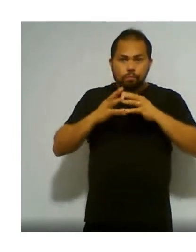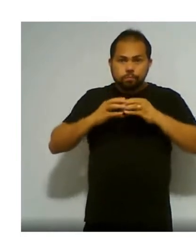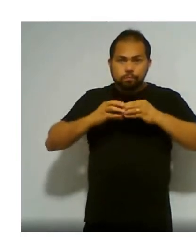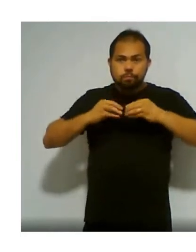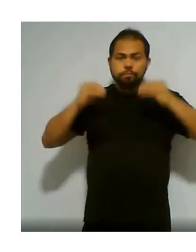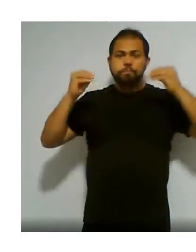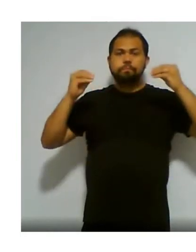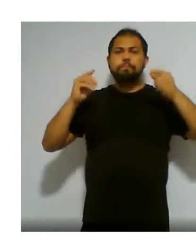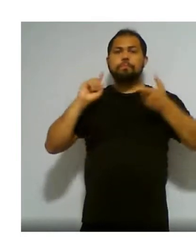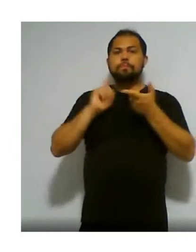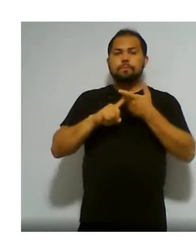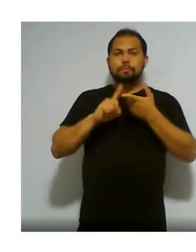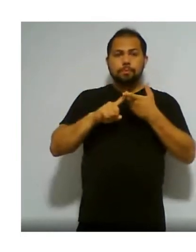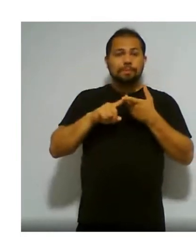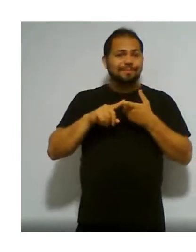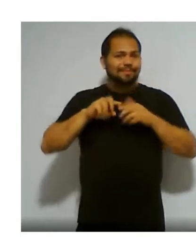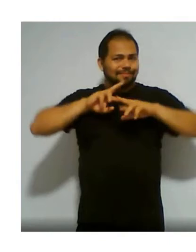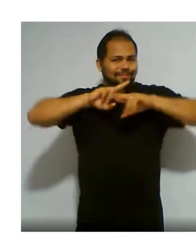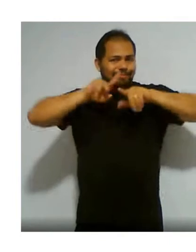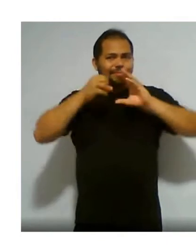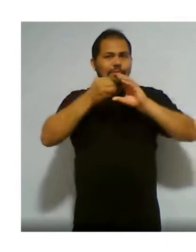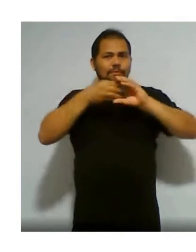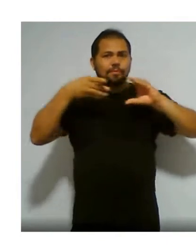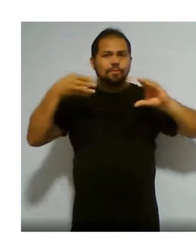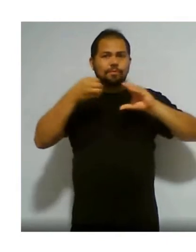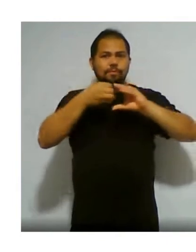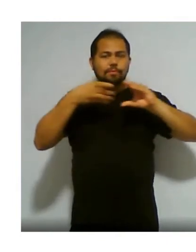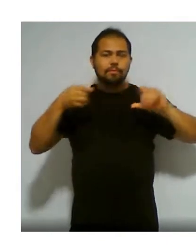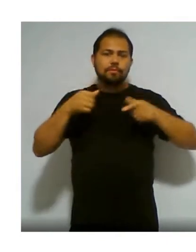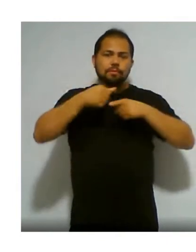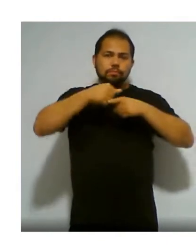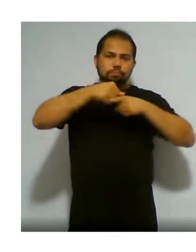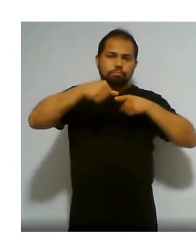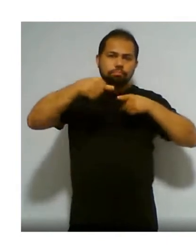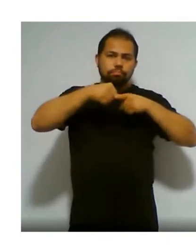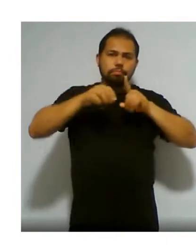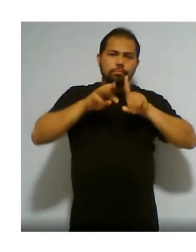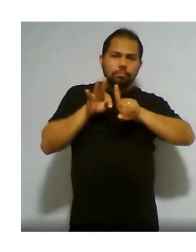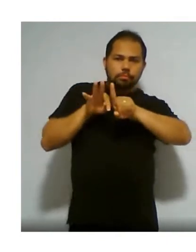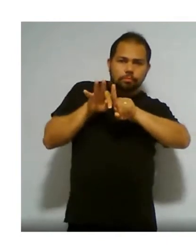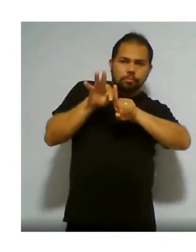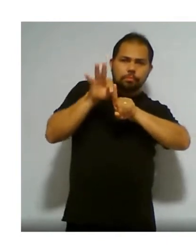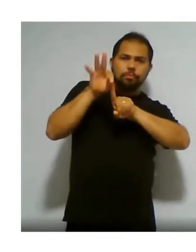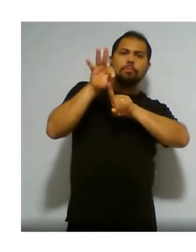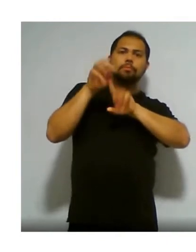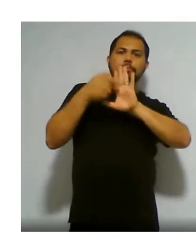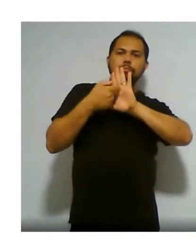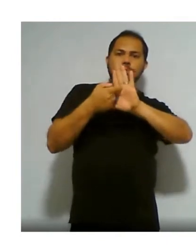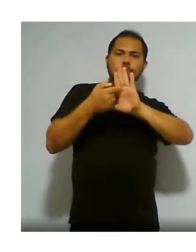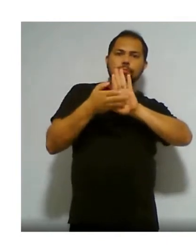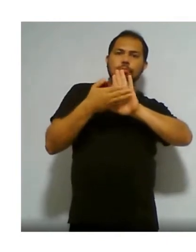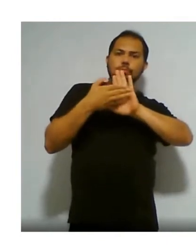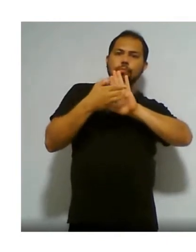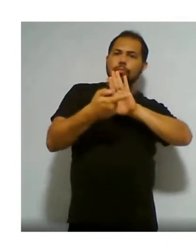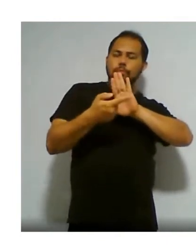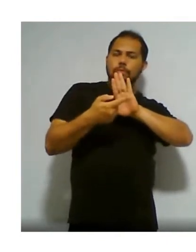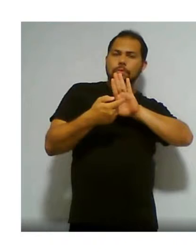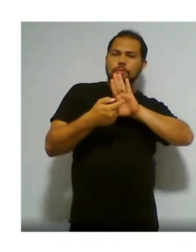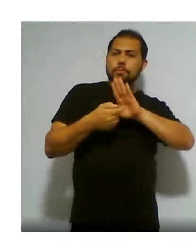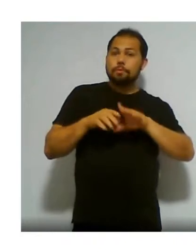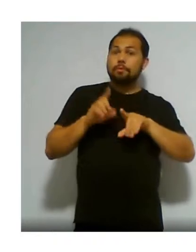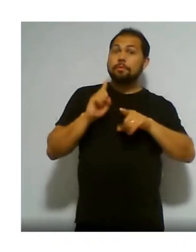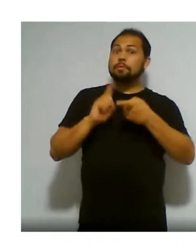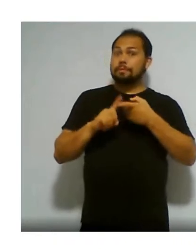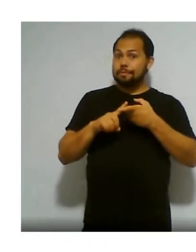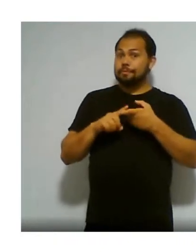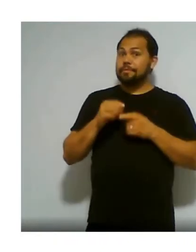de características que as pastas térmicas boas exibem. Né? Inclusive, pastas térmicas boas vêm com manual de aplicação,